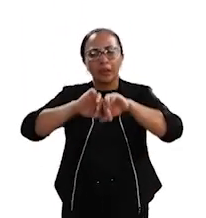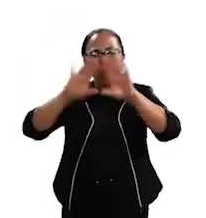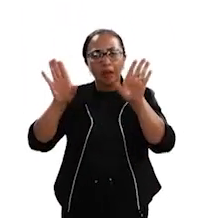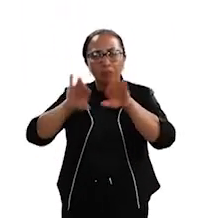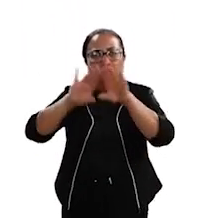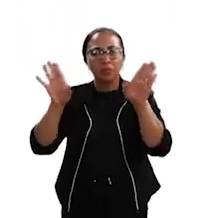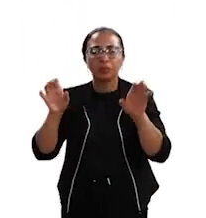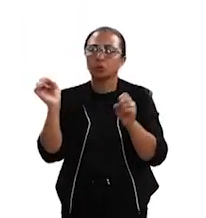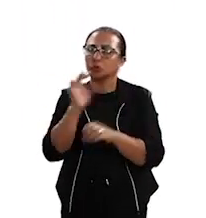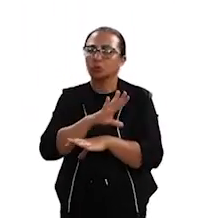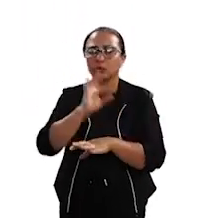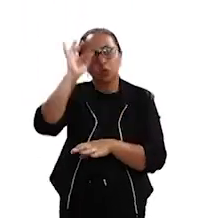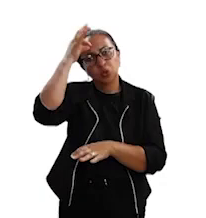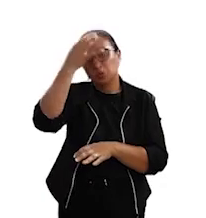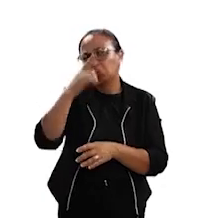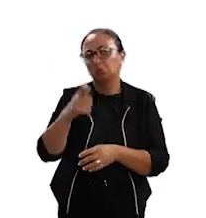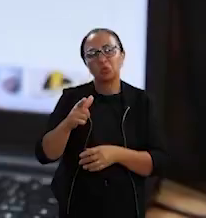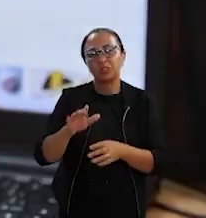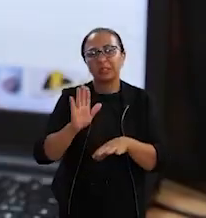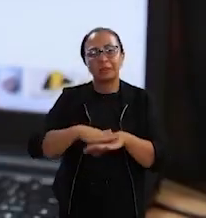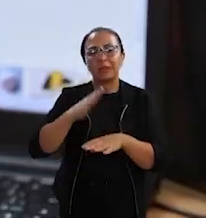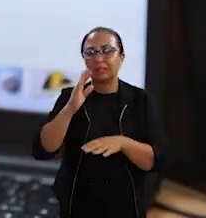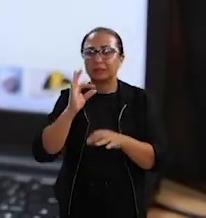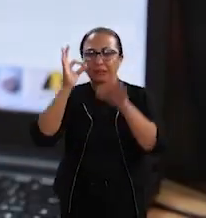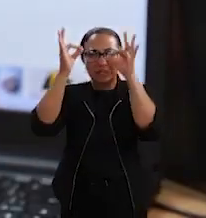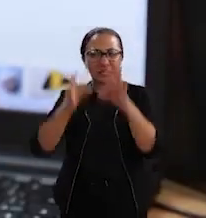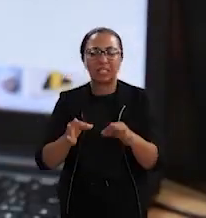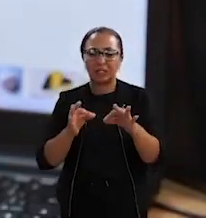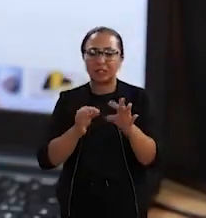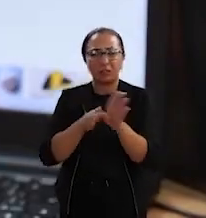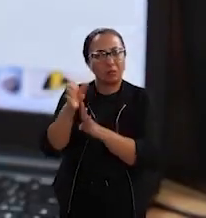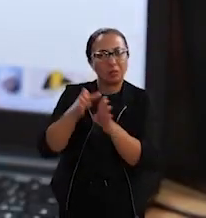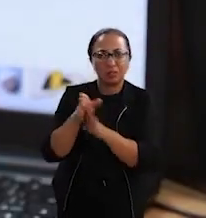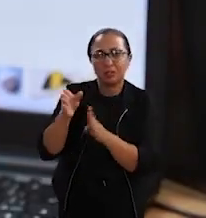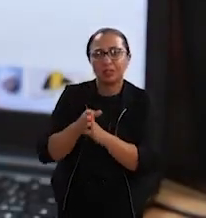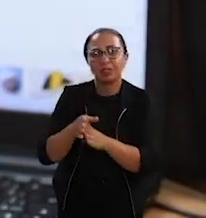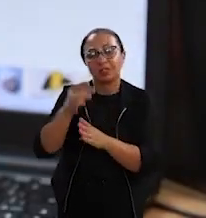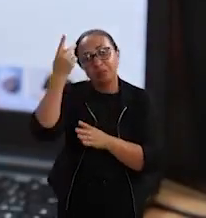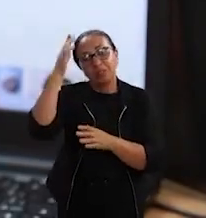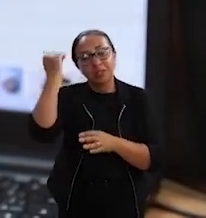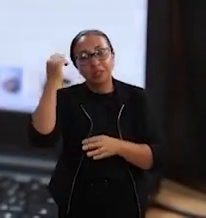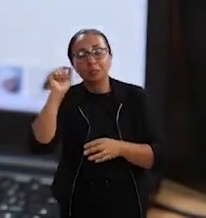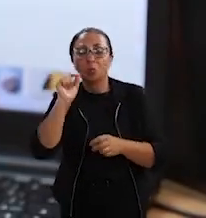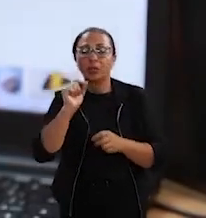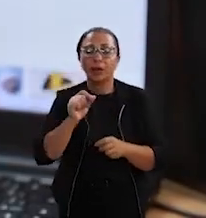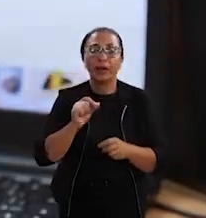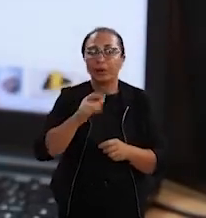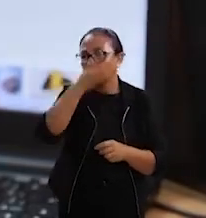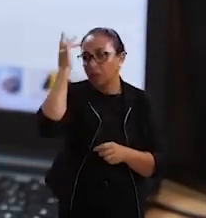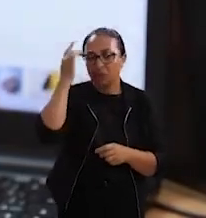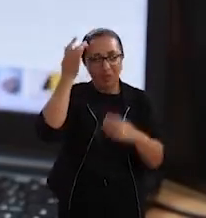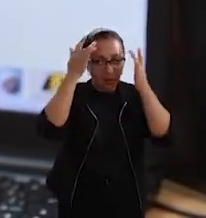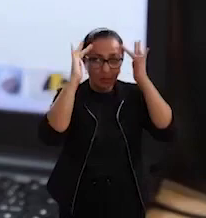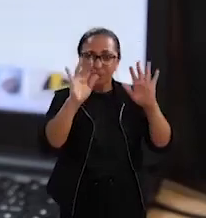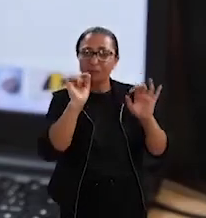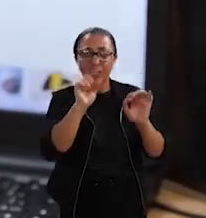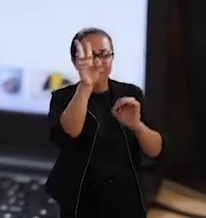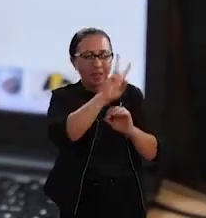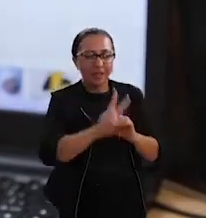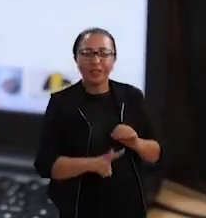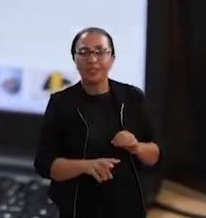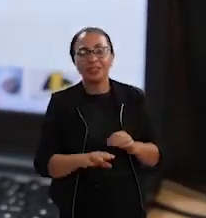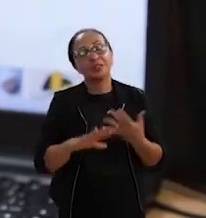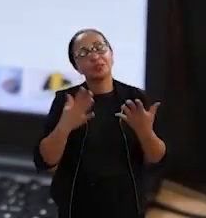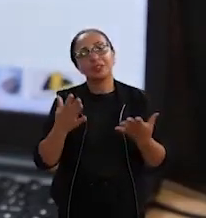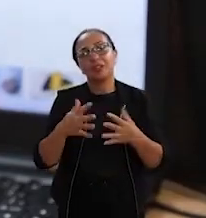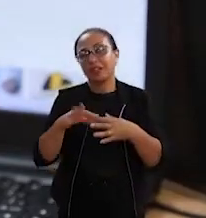uma aba a outra e pronto. Só não tem uma certa orientação para quem é realmente leigo, né, nessa